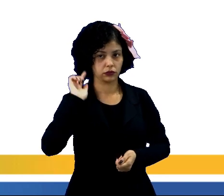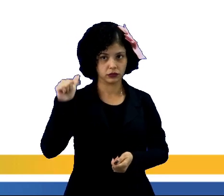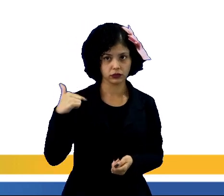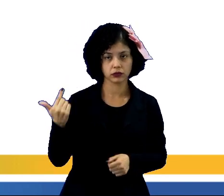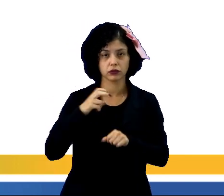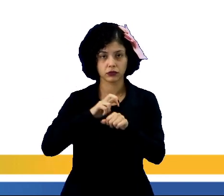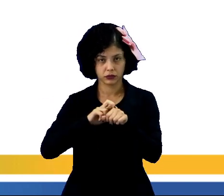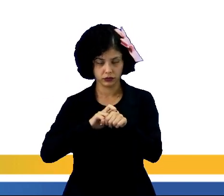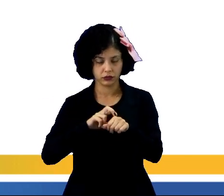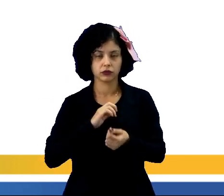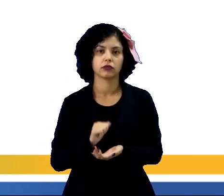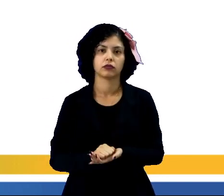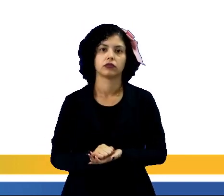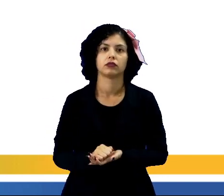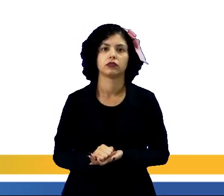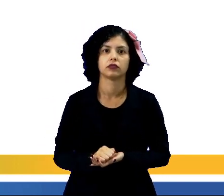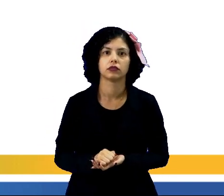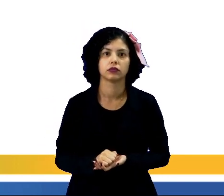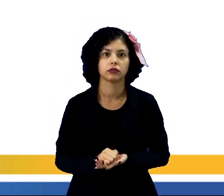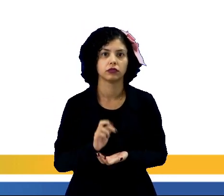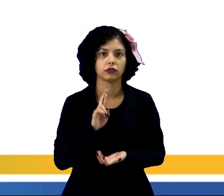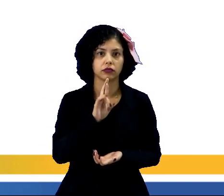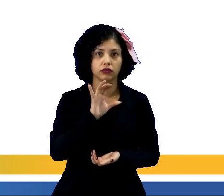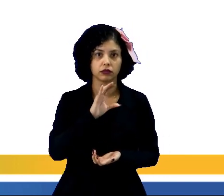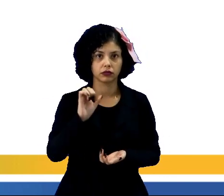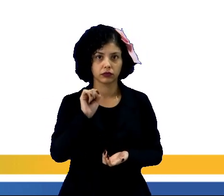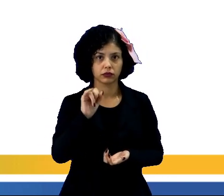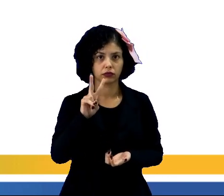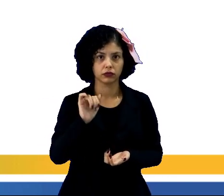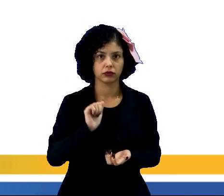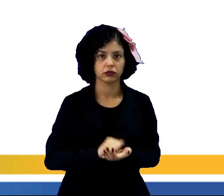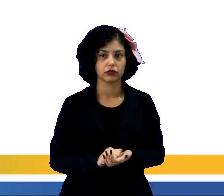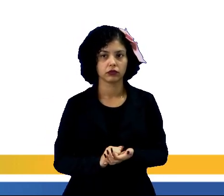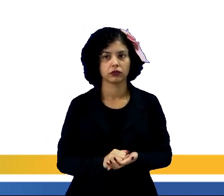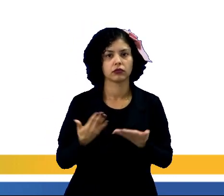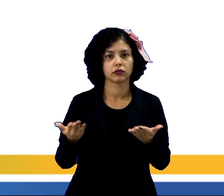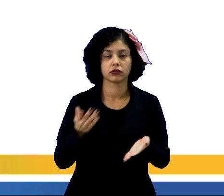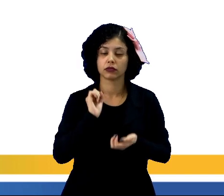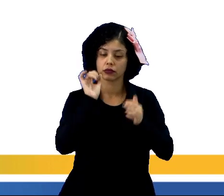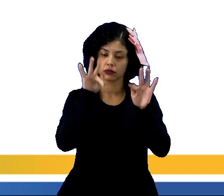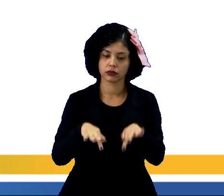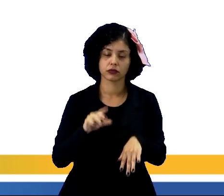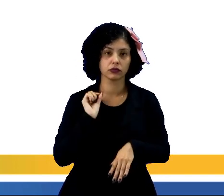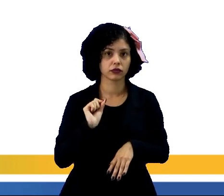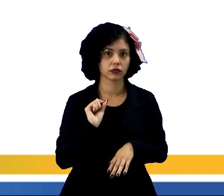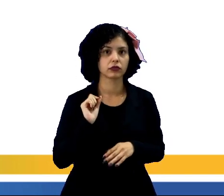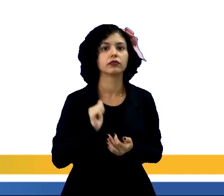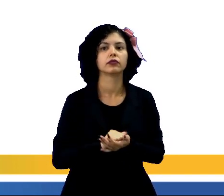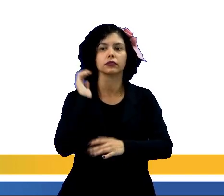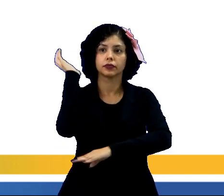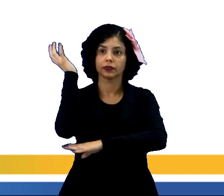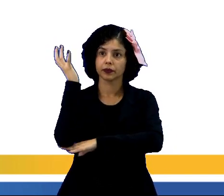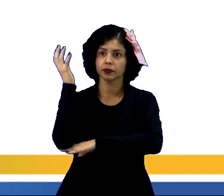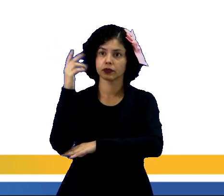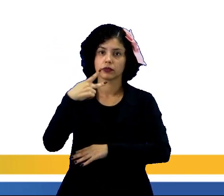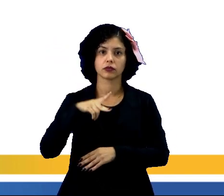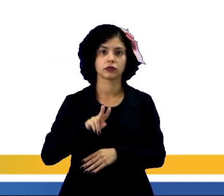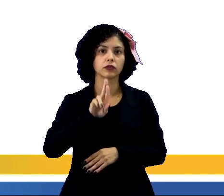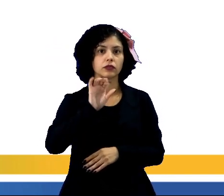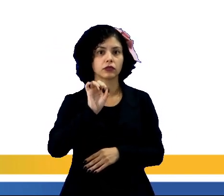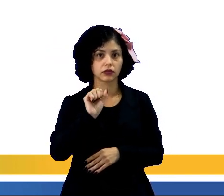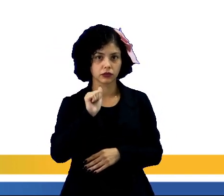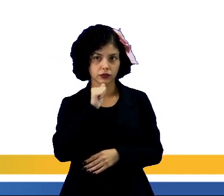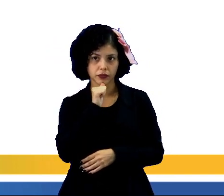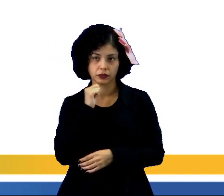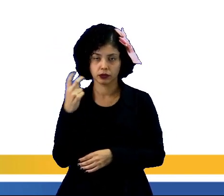relação à cor verde, que seria uma característica recessiva. E aí ele concluiu também que as plantas puras